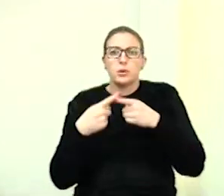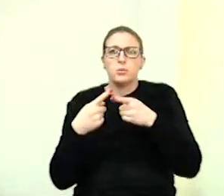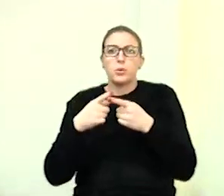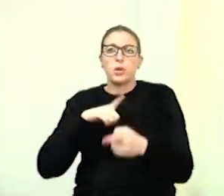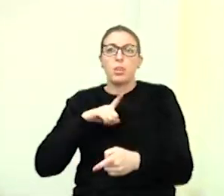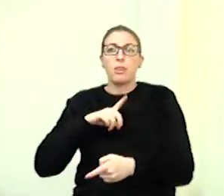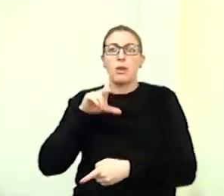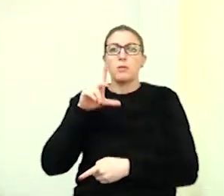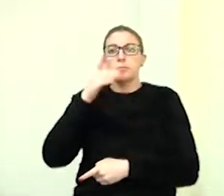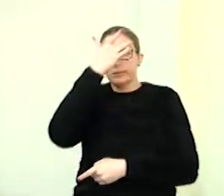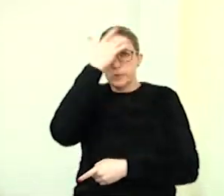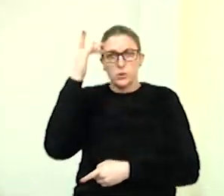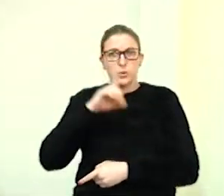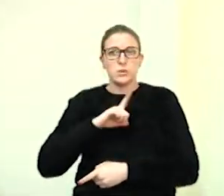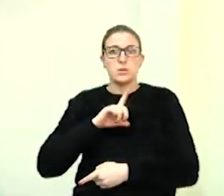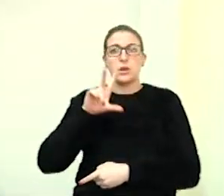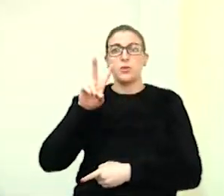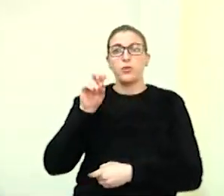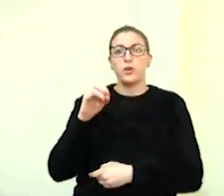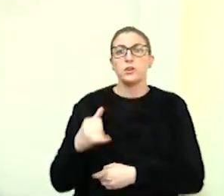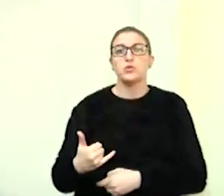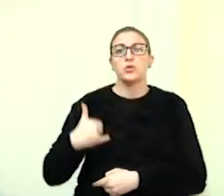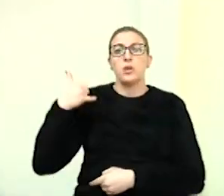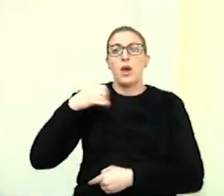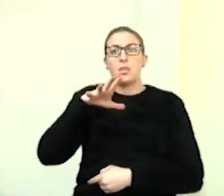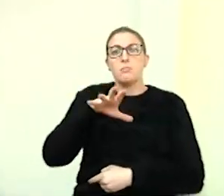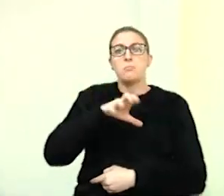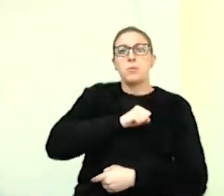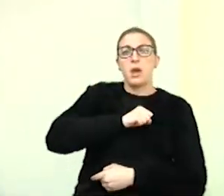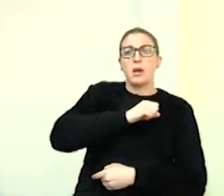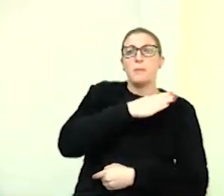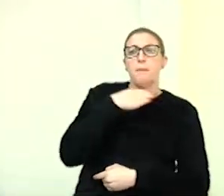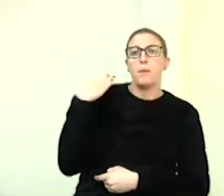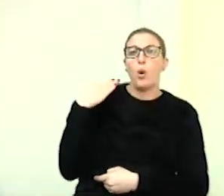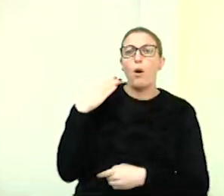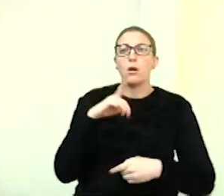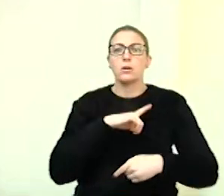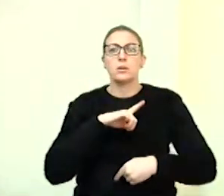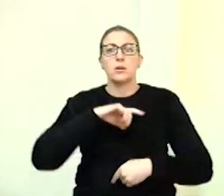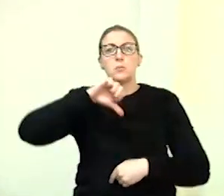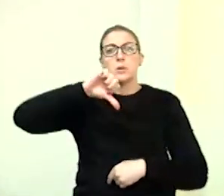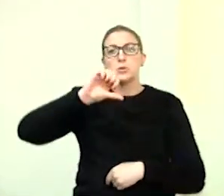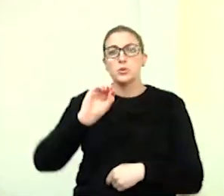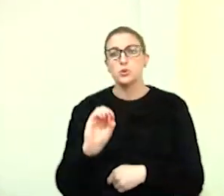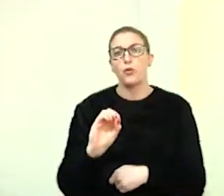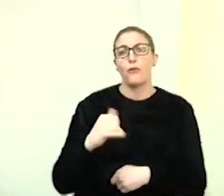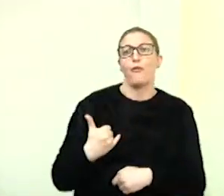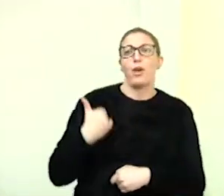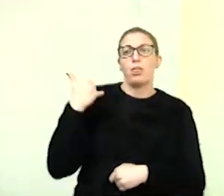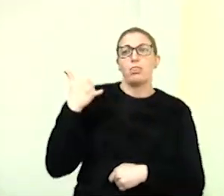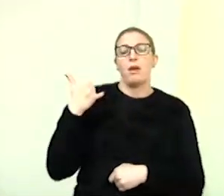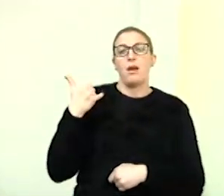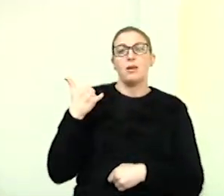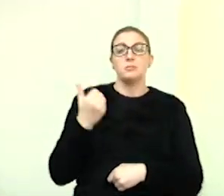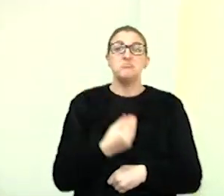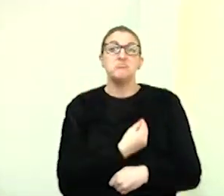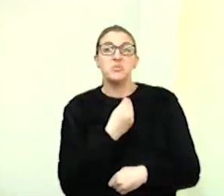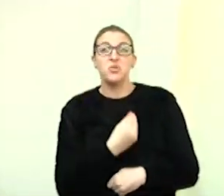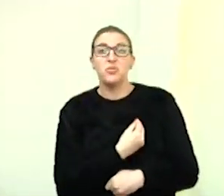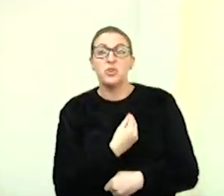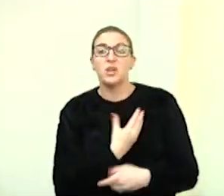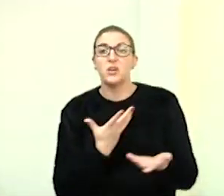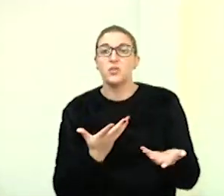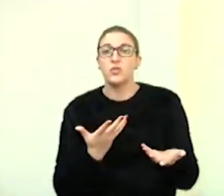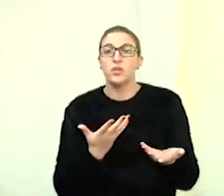anos que é recuperado. Você só vai saber que você correria risco se você pegar e ficar acamado ou ir para uma UTI.